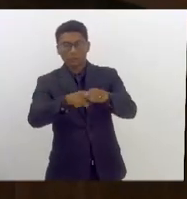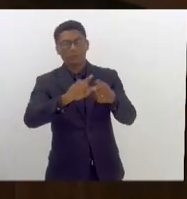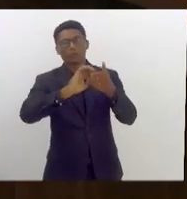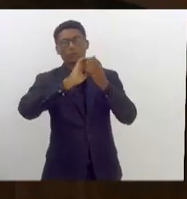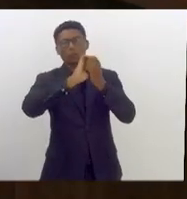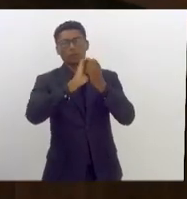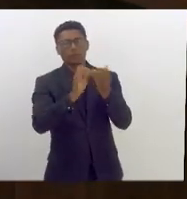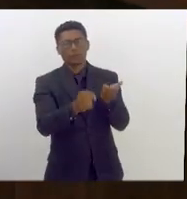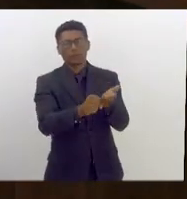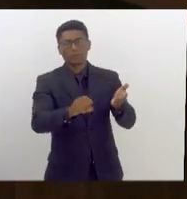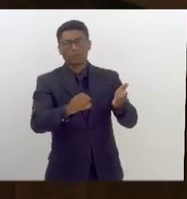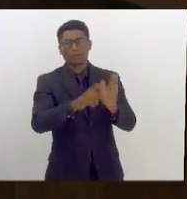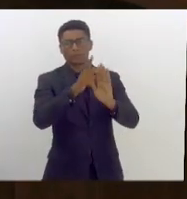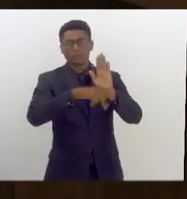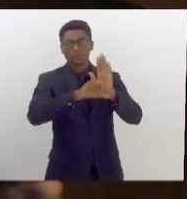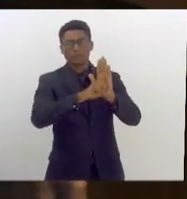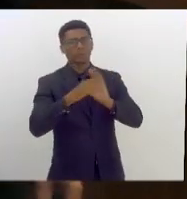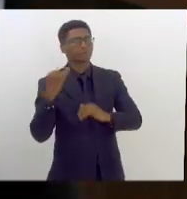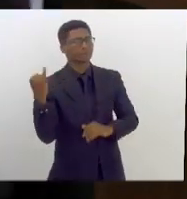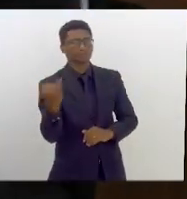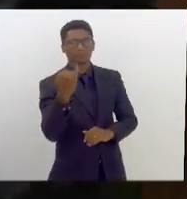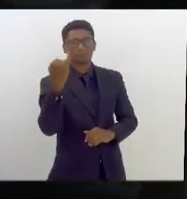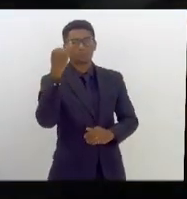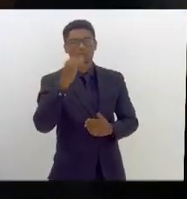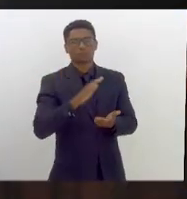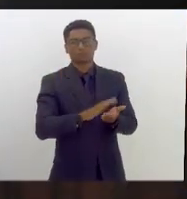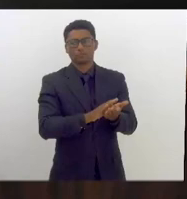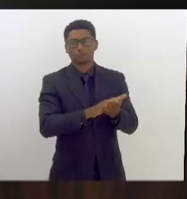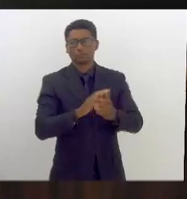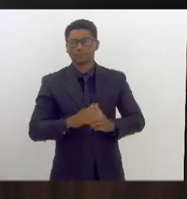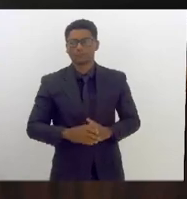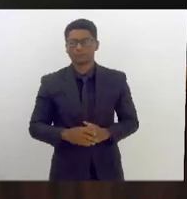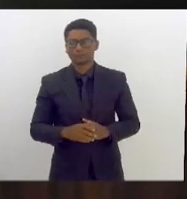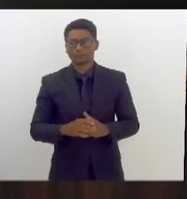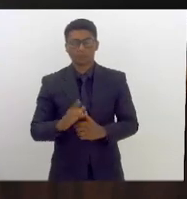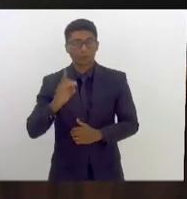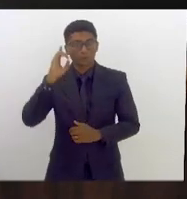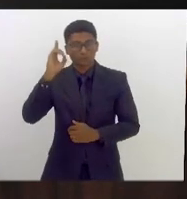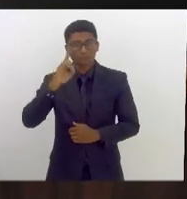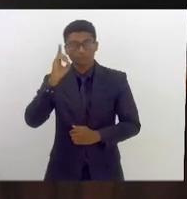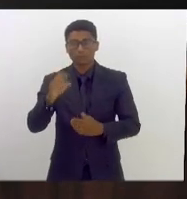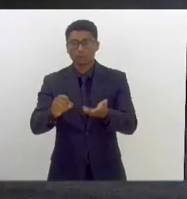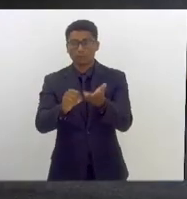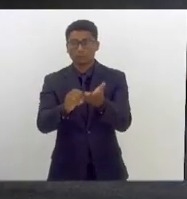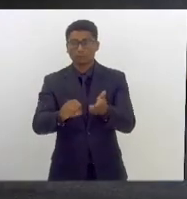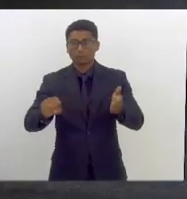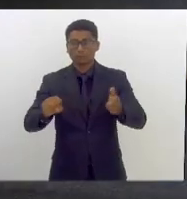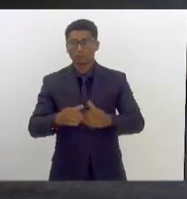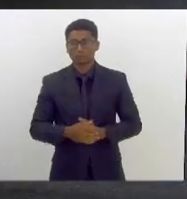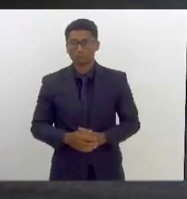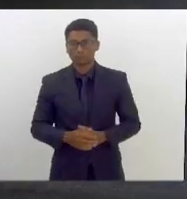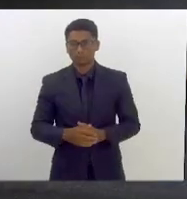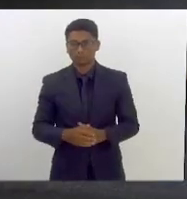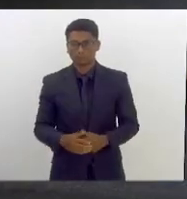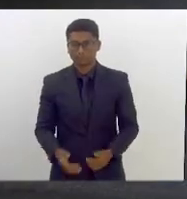um projeto muito interessante e importante. Deputado Samuel, o autor. Querida